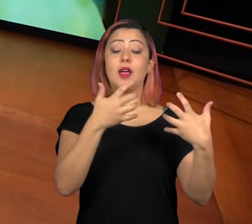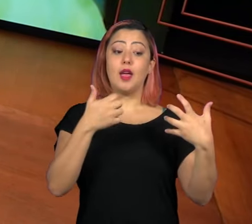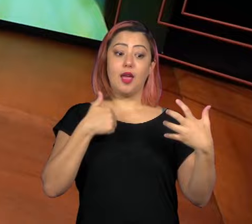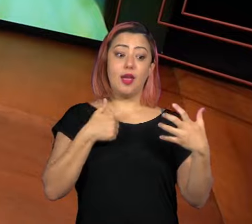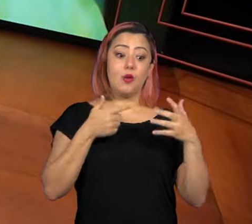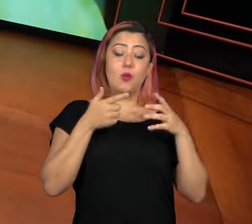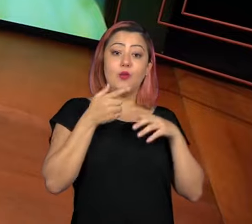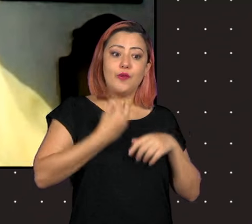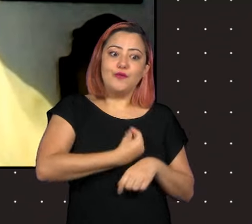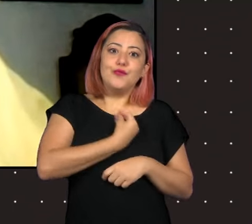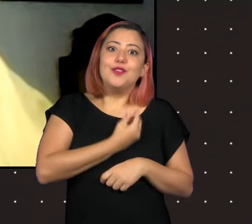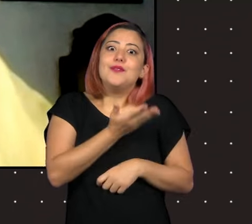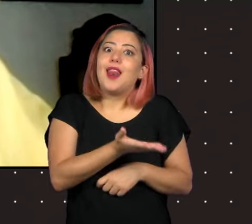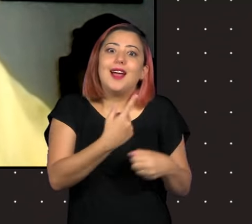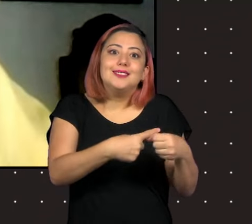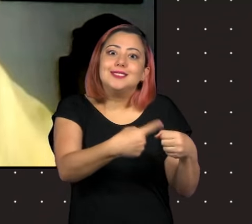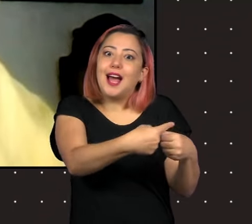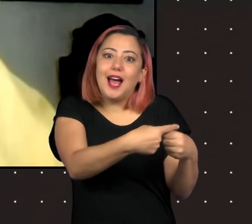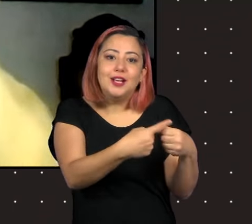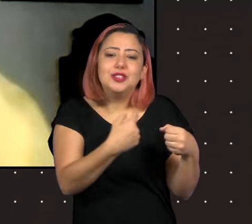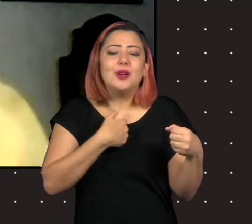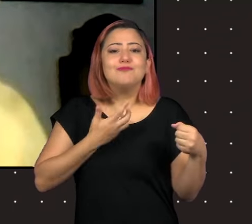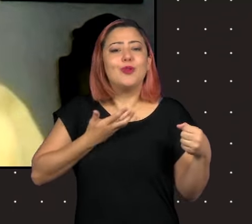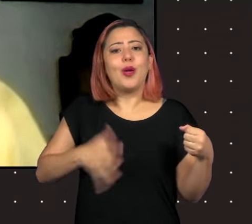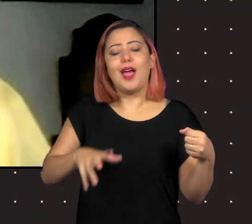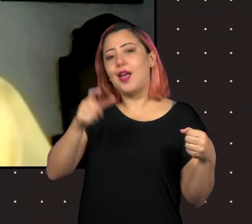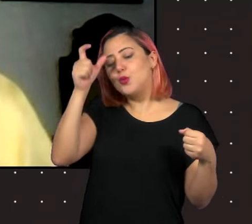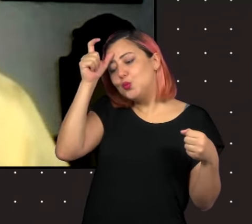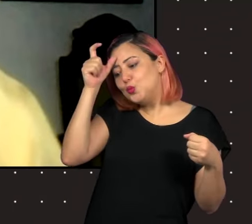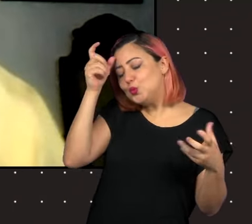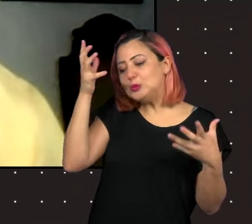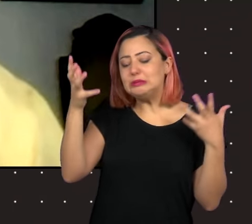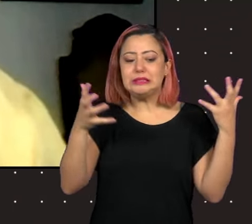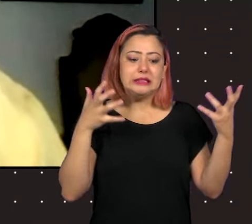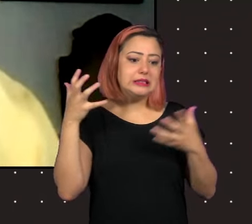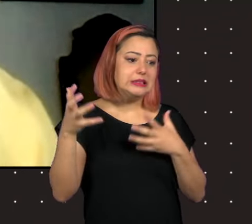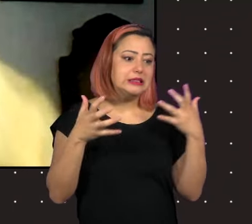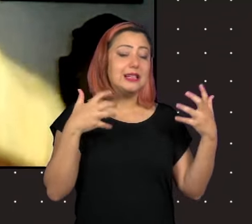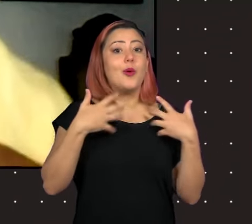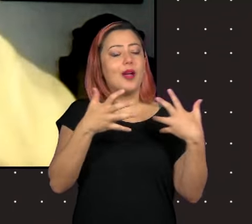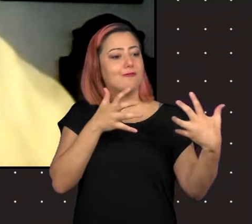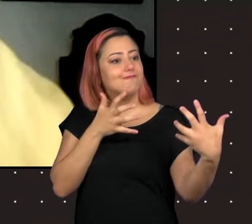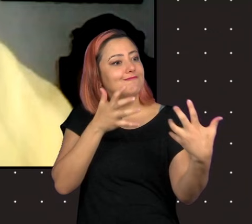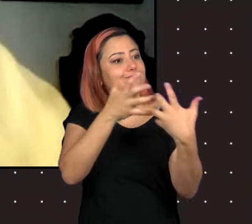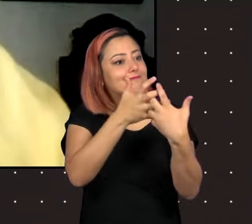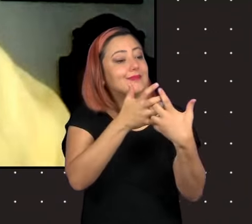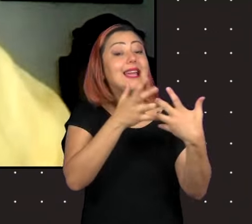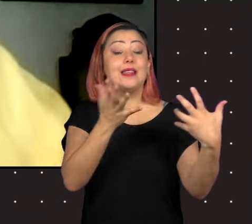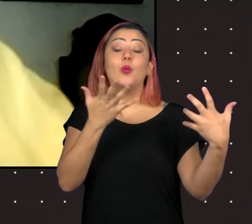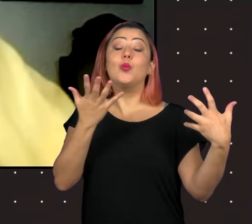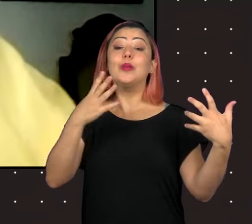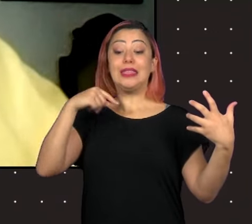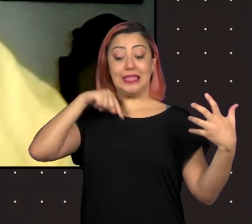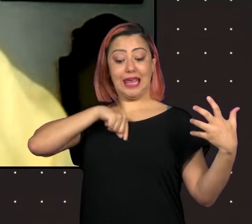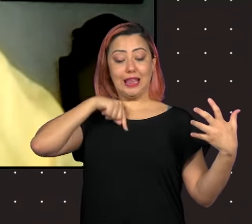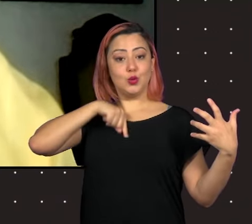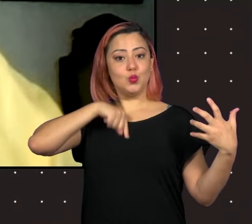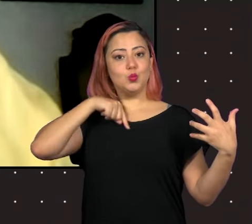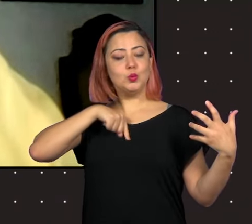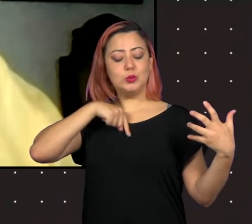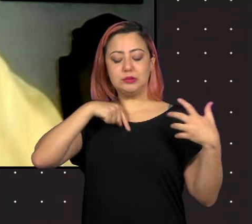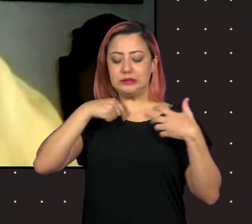bem sendo turco. Então, de uma maneira ou de outra, eu guardei dentro de mim